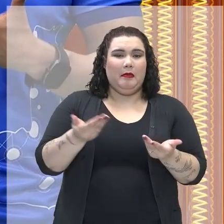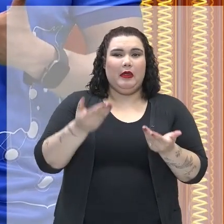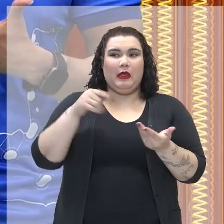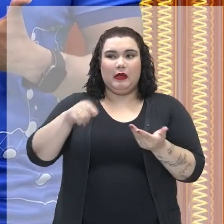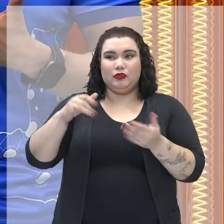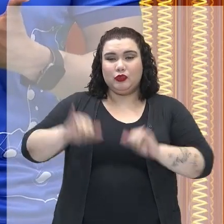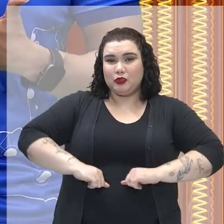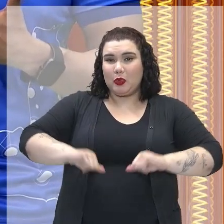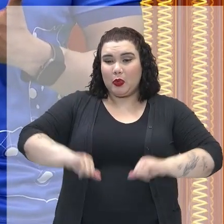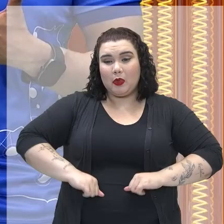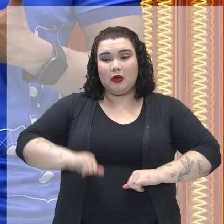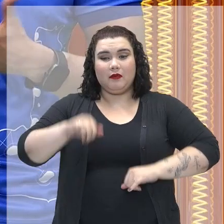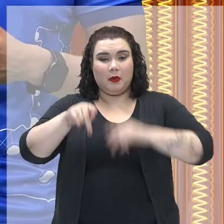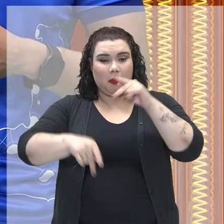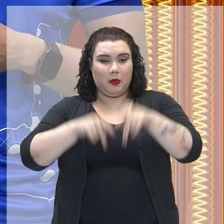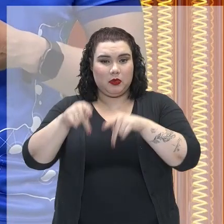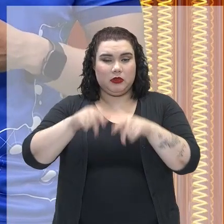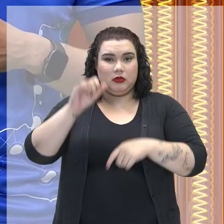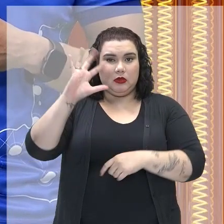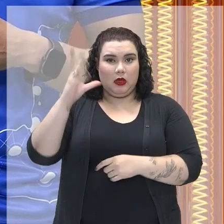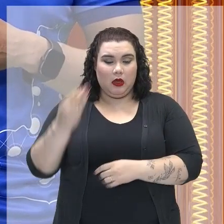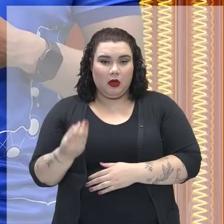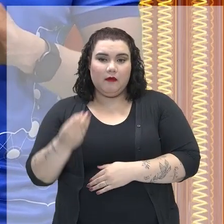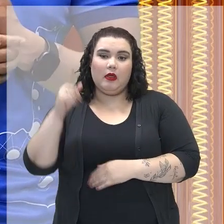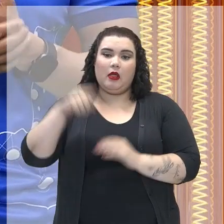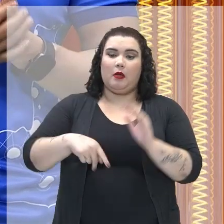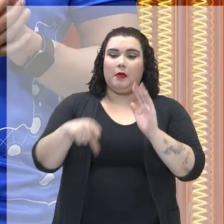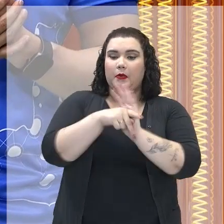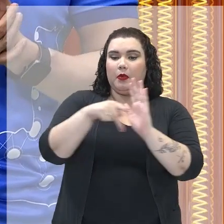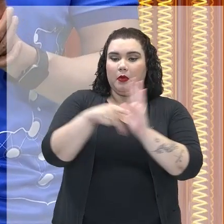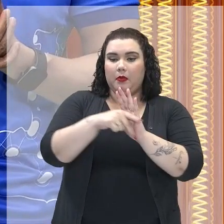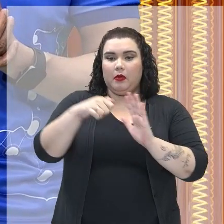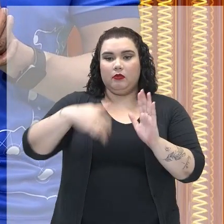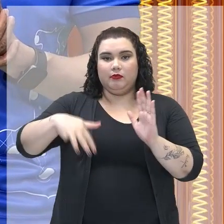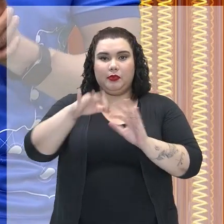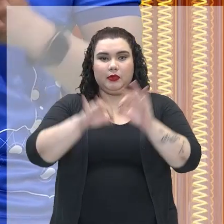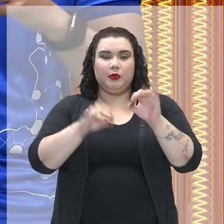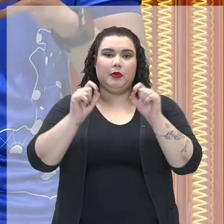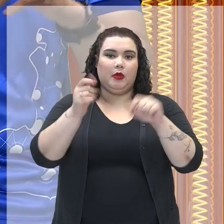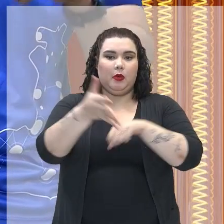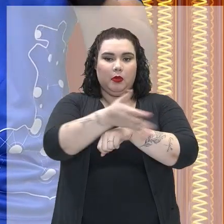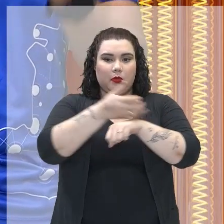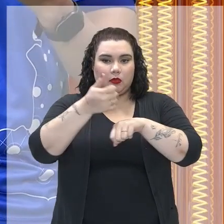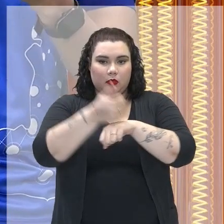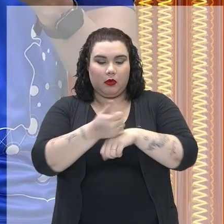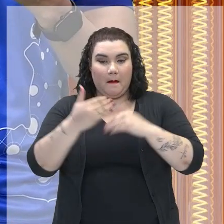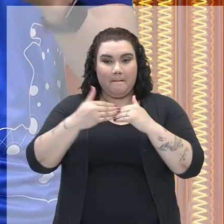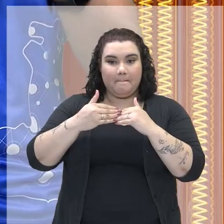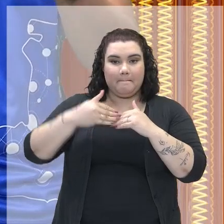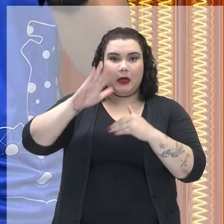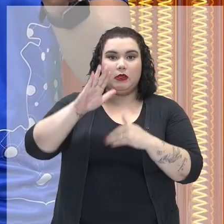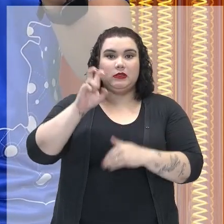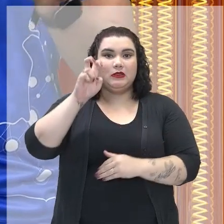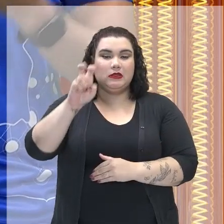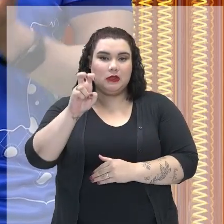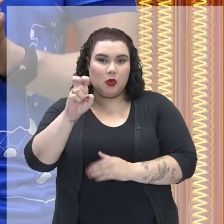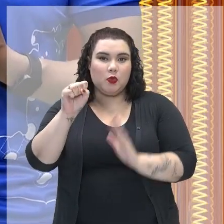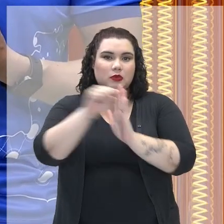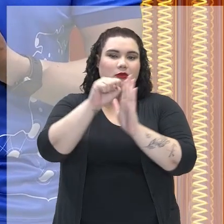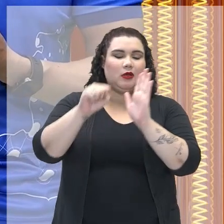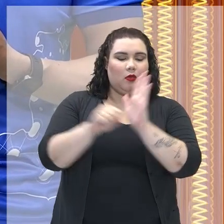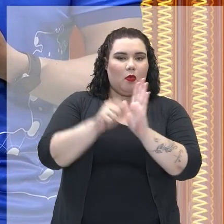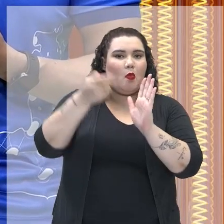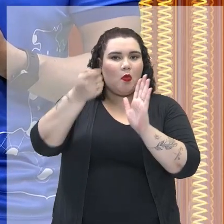assola a população dentro do continente africano é fruto desse processo de colonização, desses mais de 5 séculos, né, quase